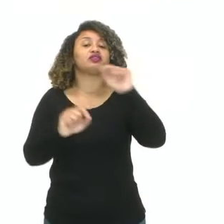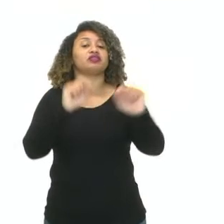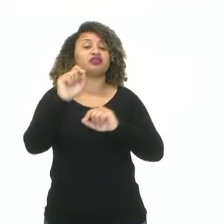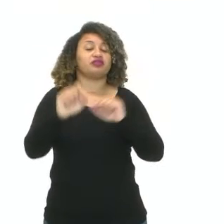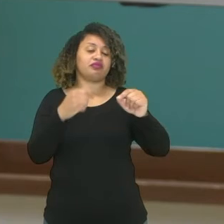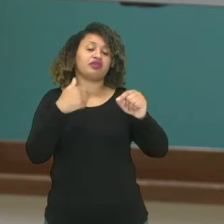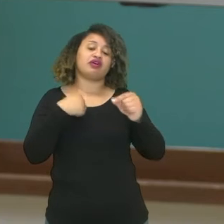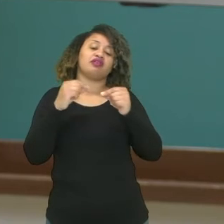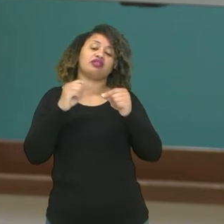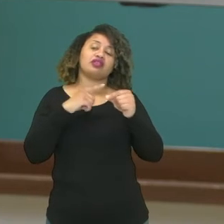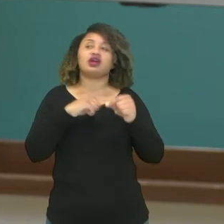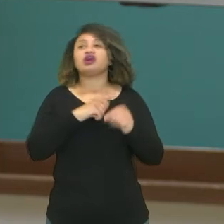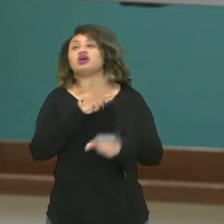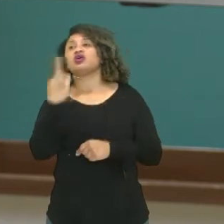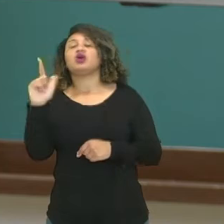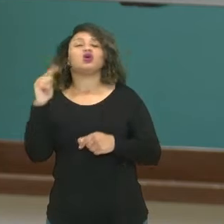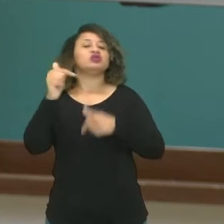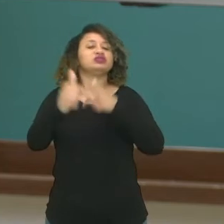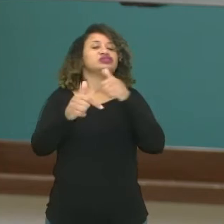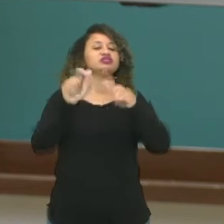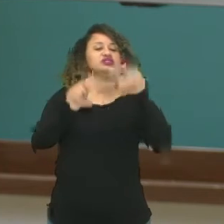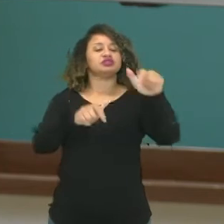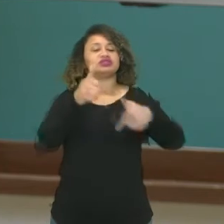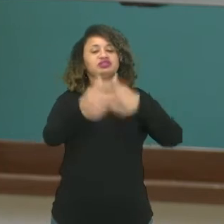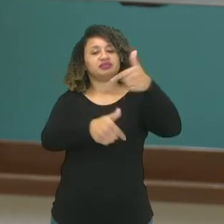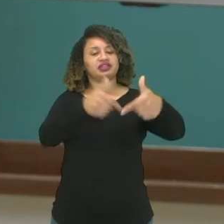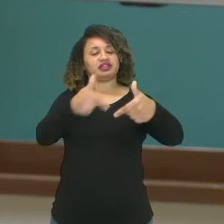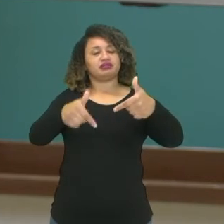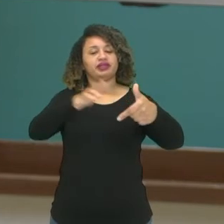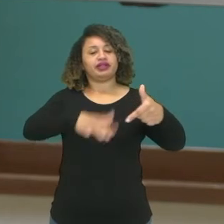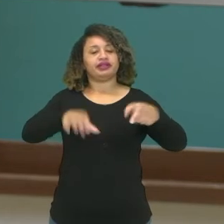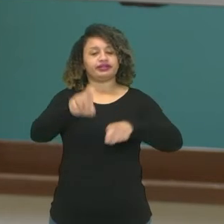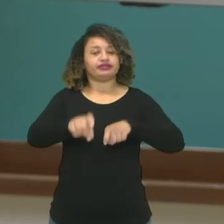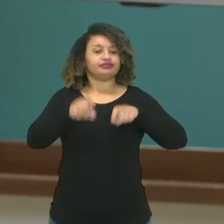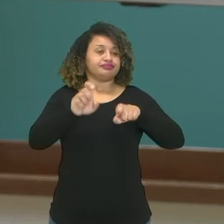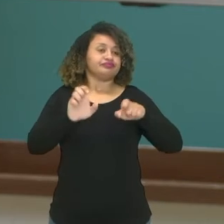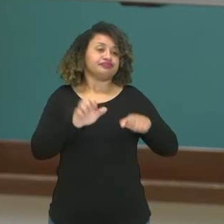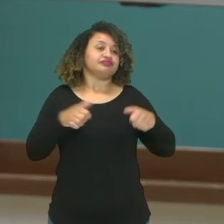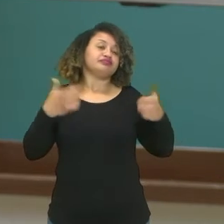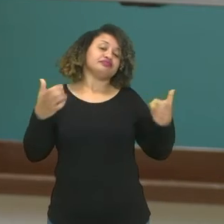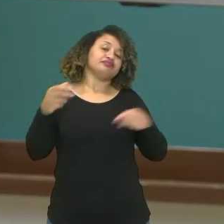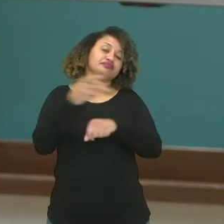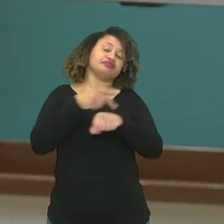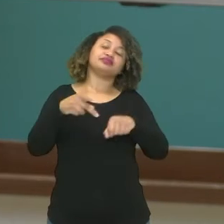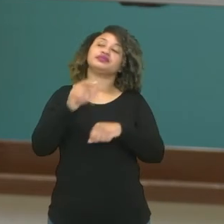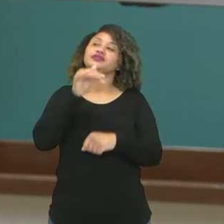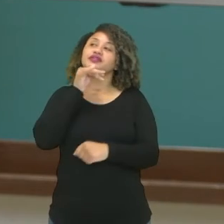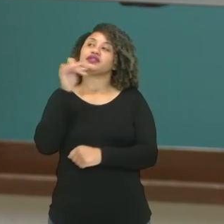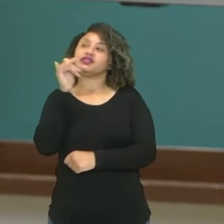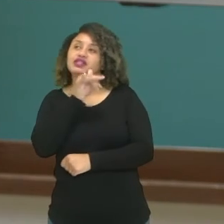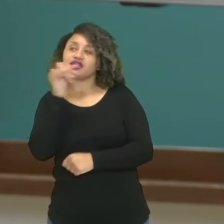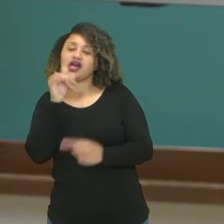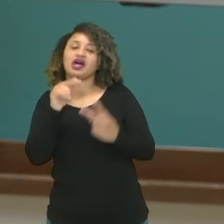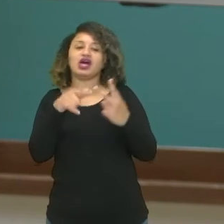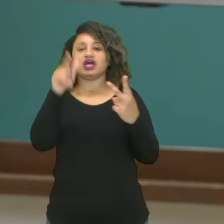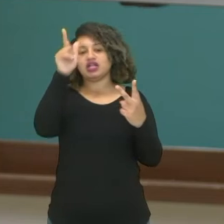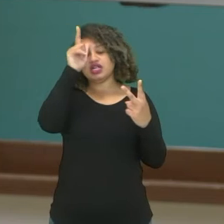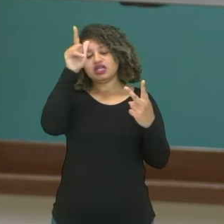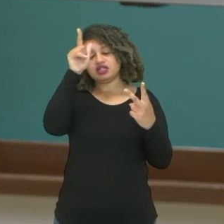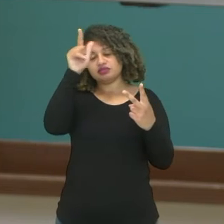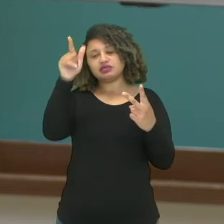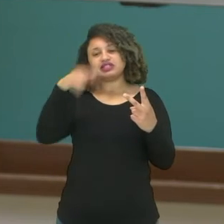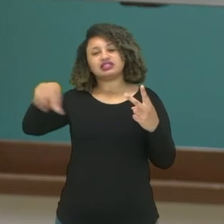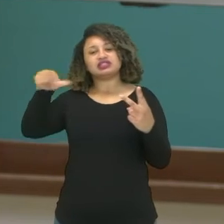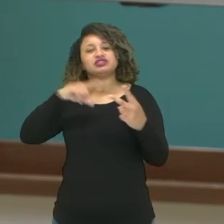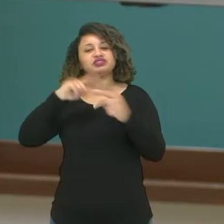se trazer uma outra mão de obra para as lavouras. Com isso, países como a Itália e a Alemanha, que enfrentavam